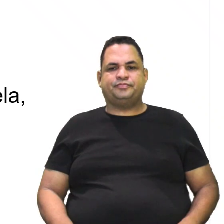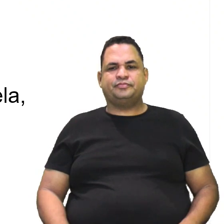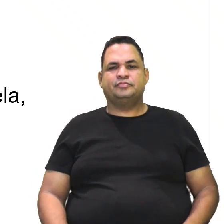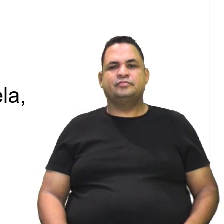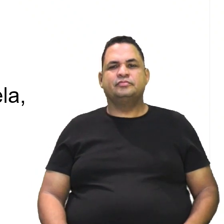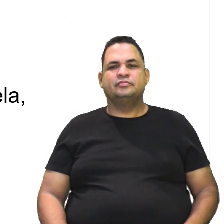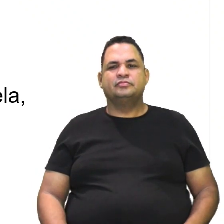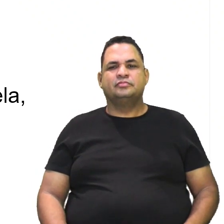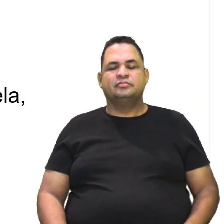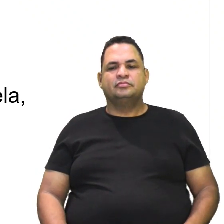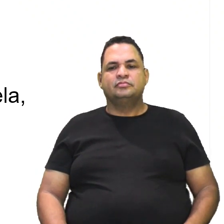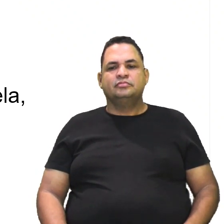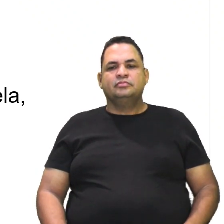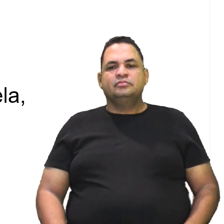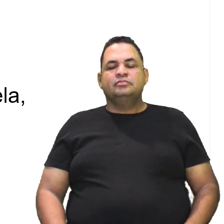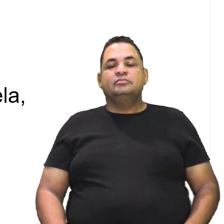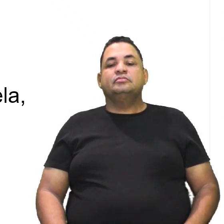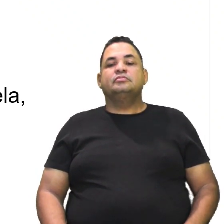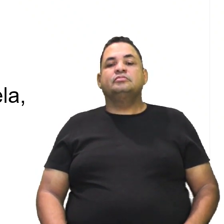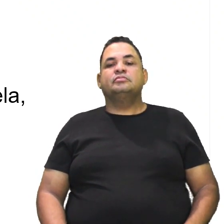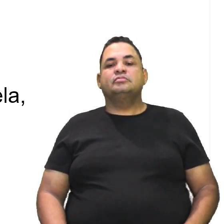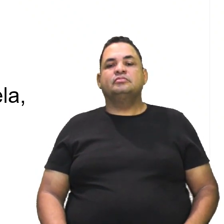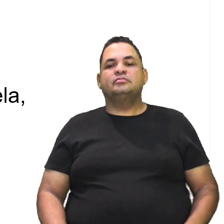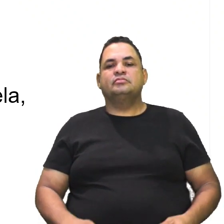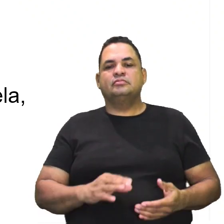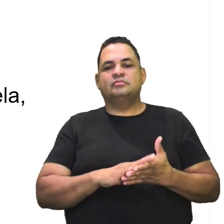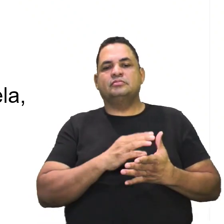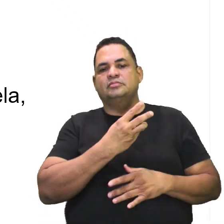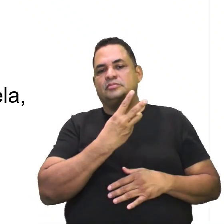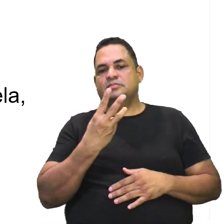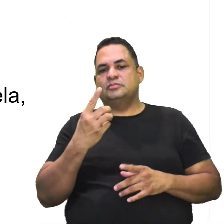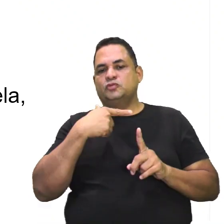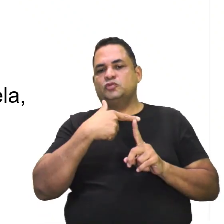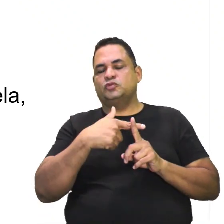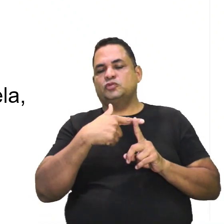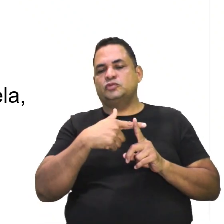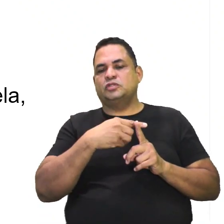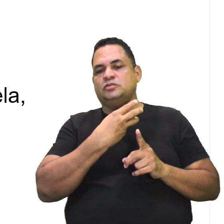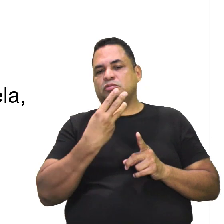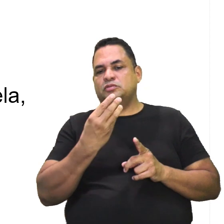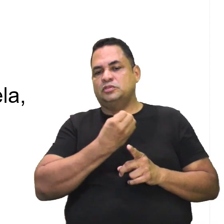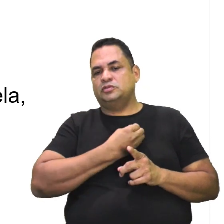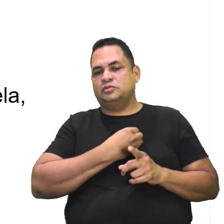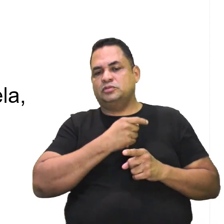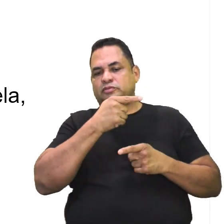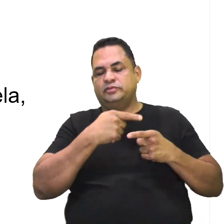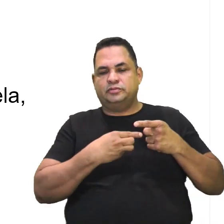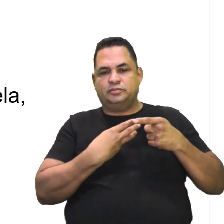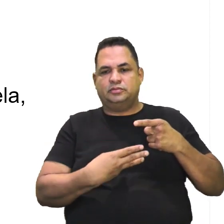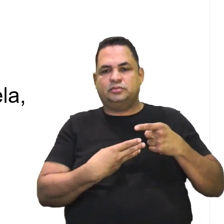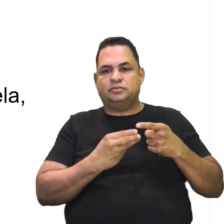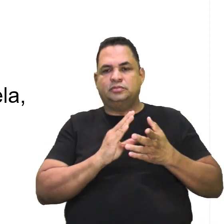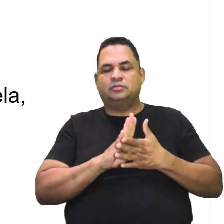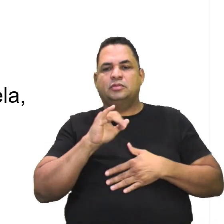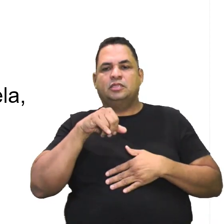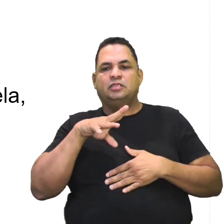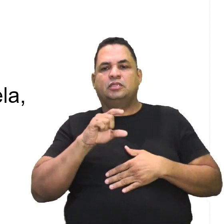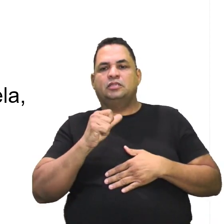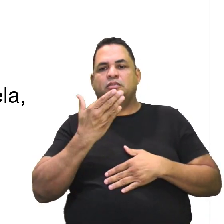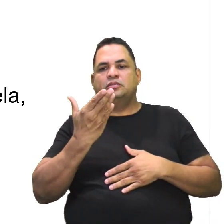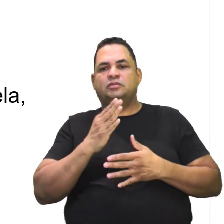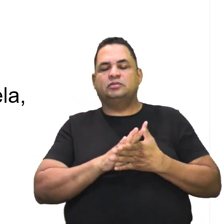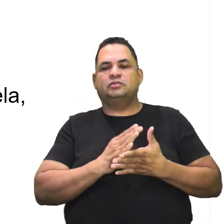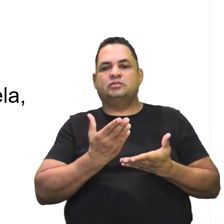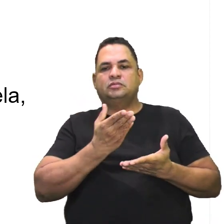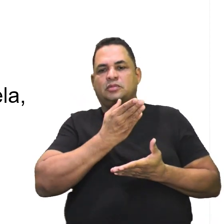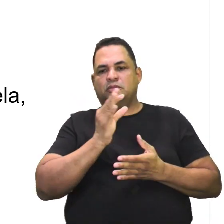e Paulo, a mesma média. Então, o que é a média mesmo? Somar os 3 valores e dividir por 3, né? Já na mediana, que é